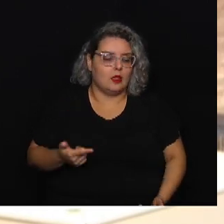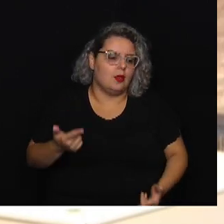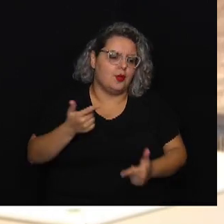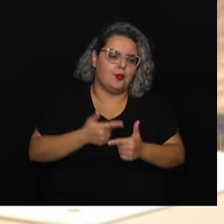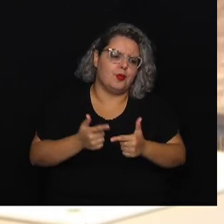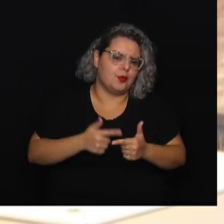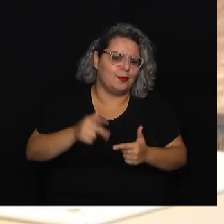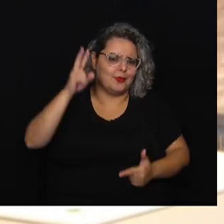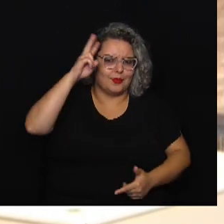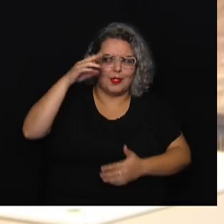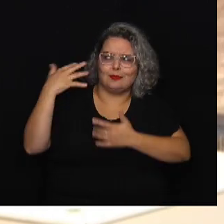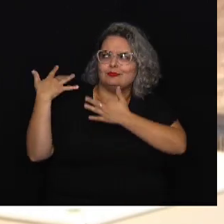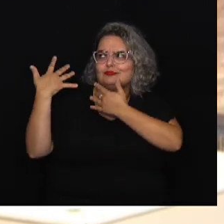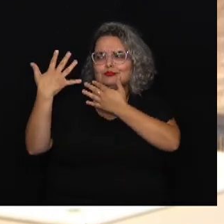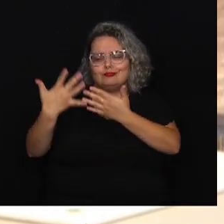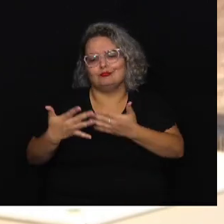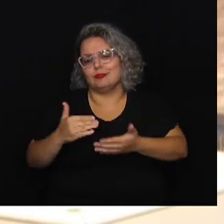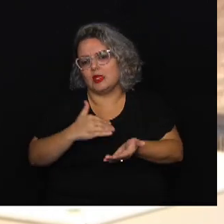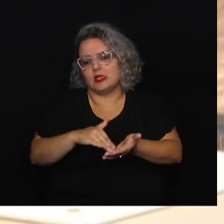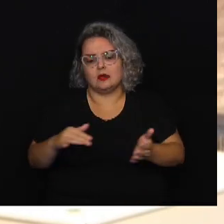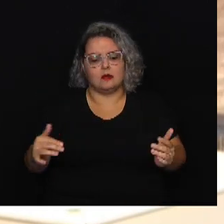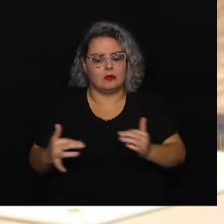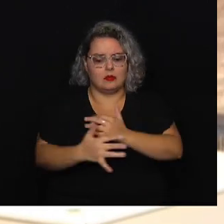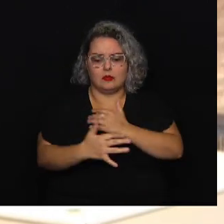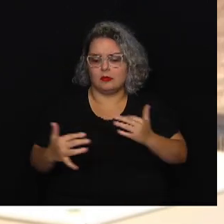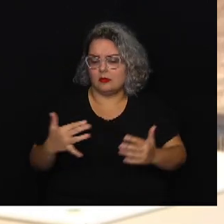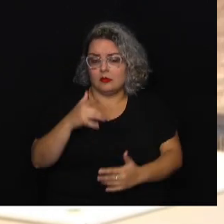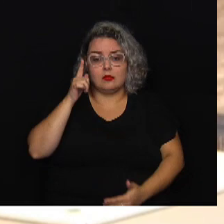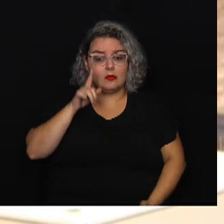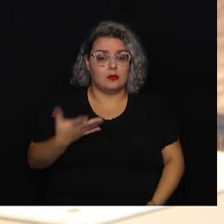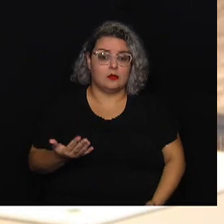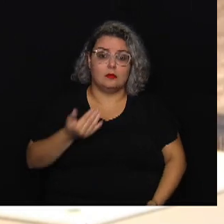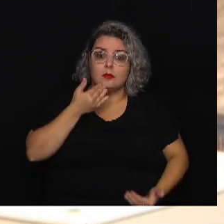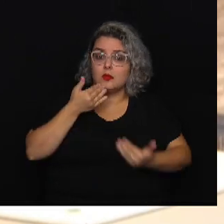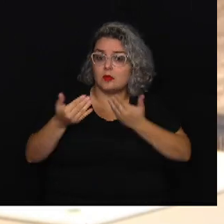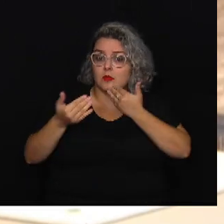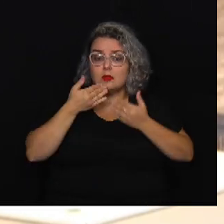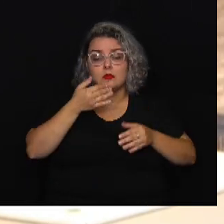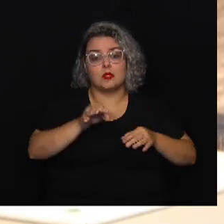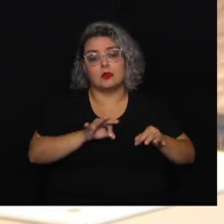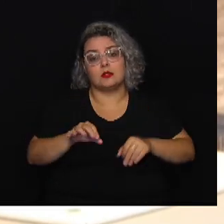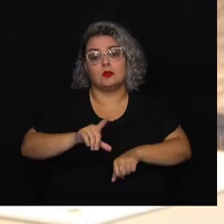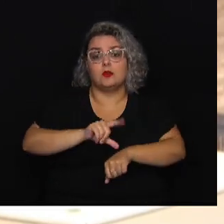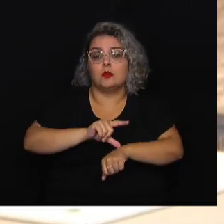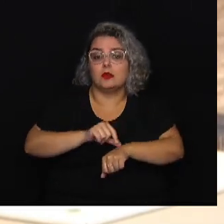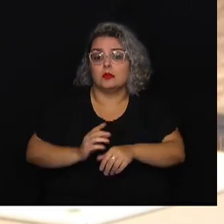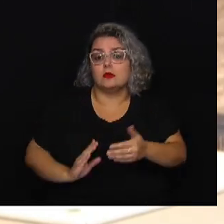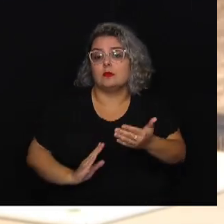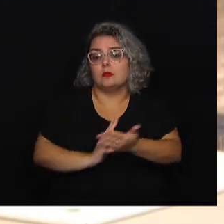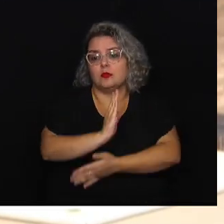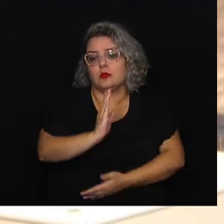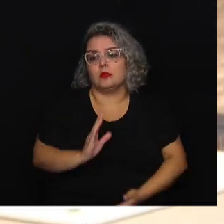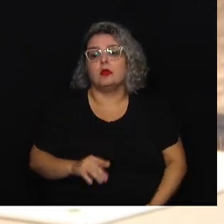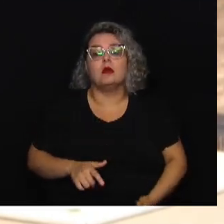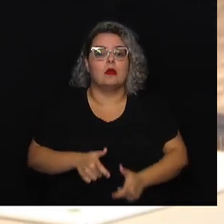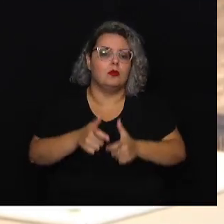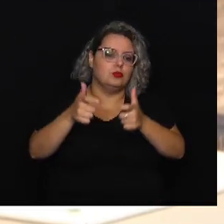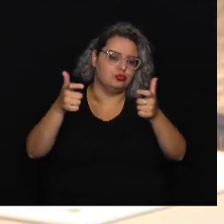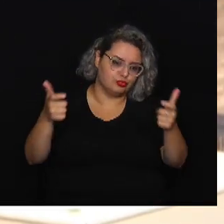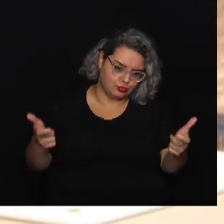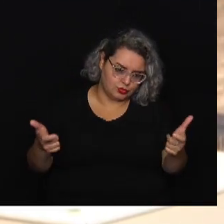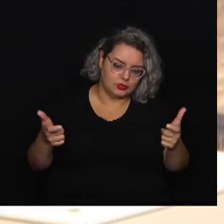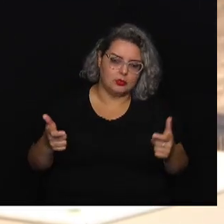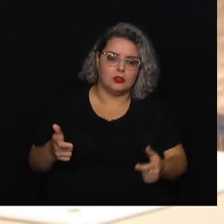da Secretaria de Planejamento de não dar conta da demanda de projetos. Então, o atraso para aprovação dos projetos é muito grande, a